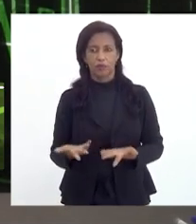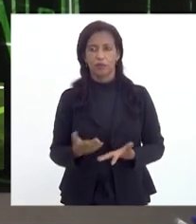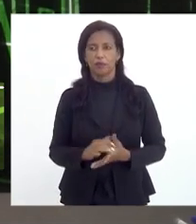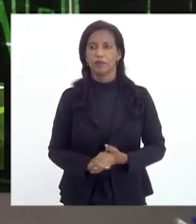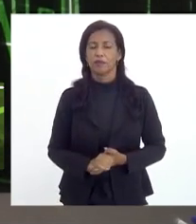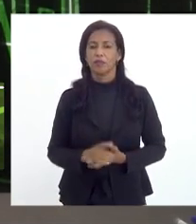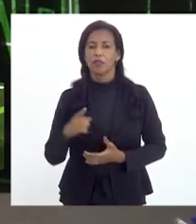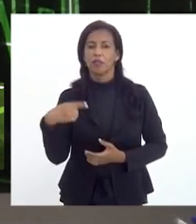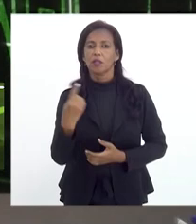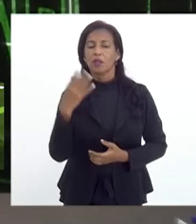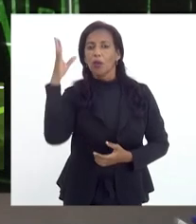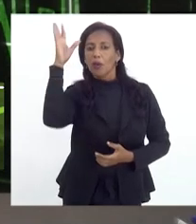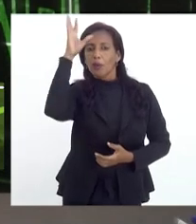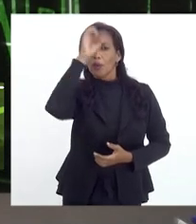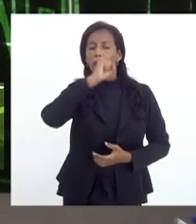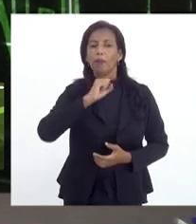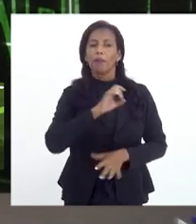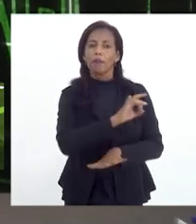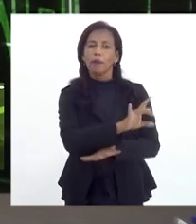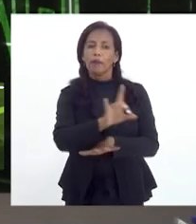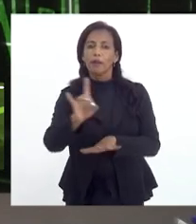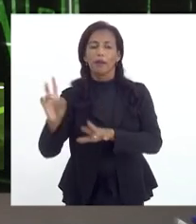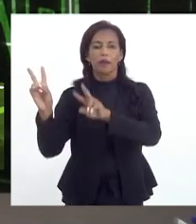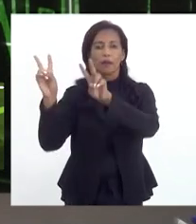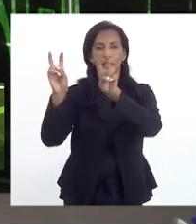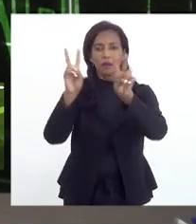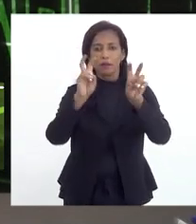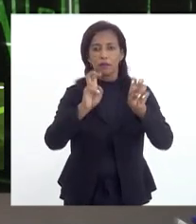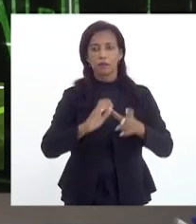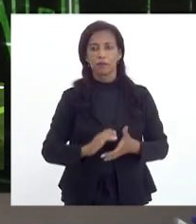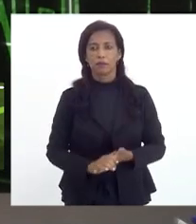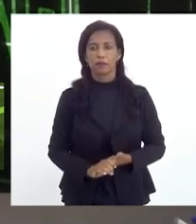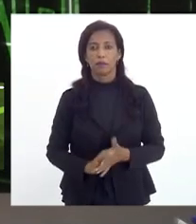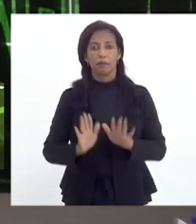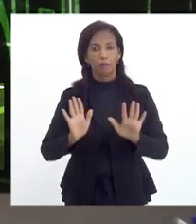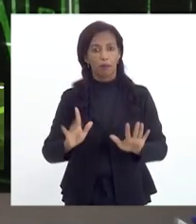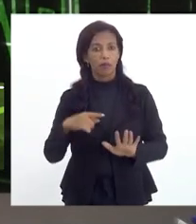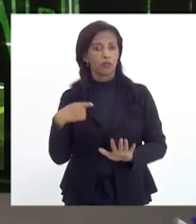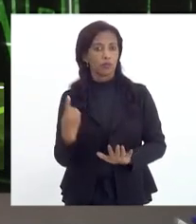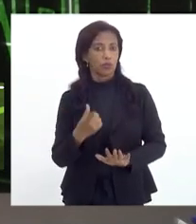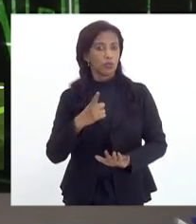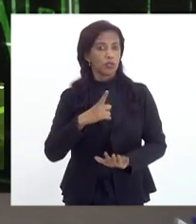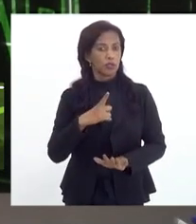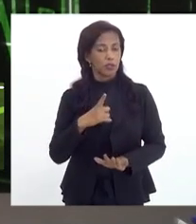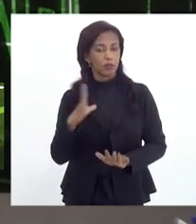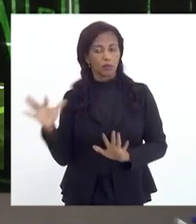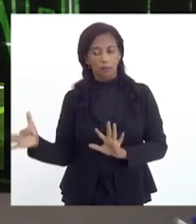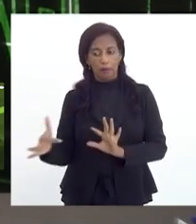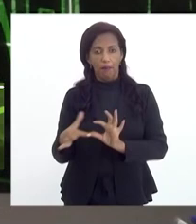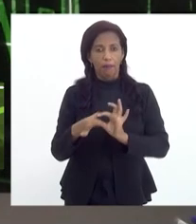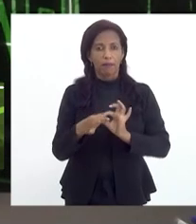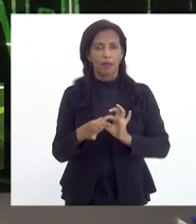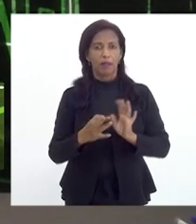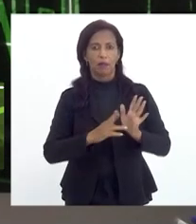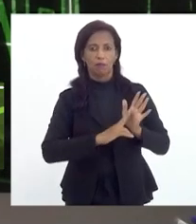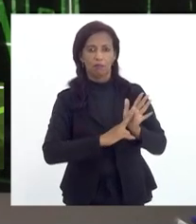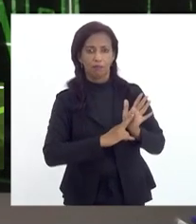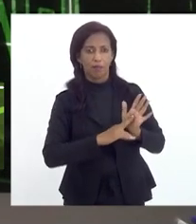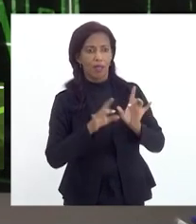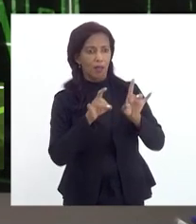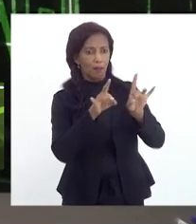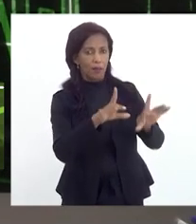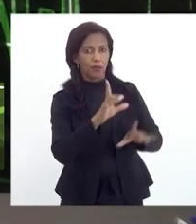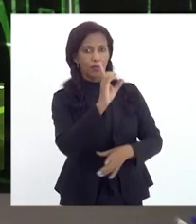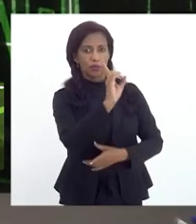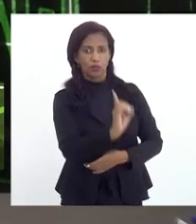Nós compreendemos Em cada assunto desse Mas nós temos Que para aderir Ao regime Abdicar do